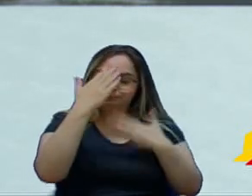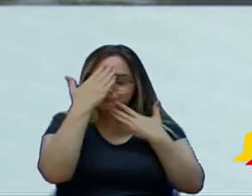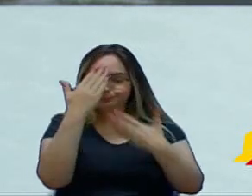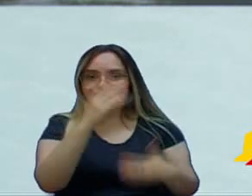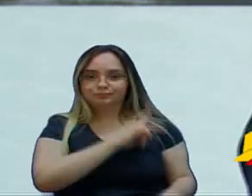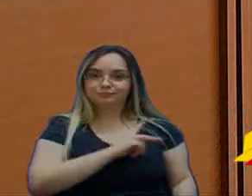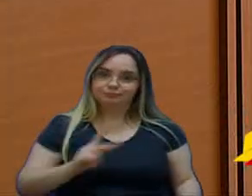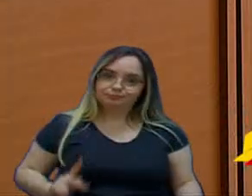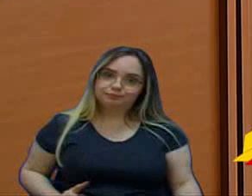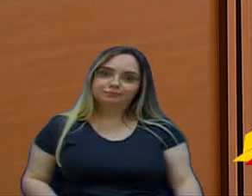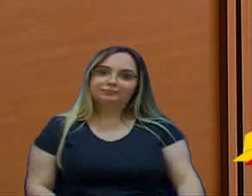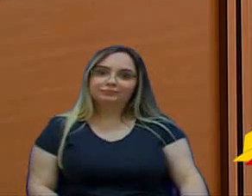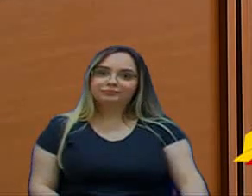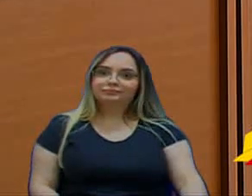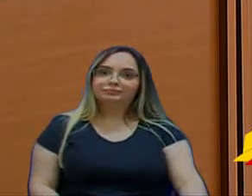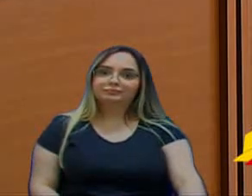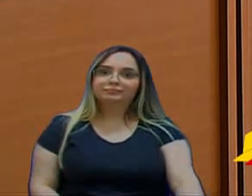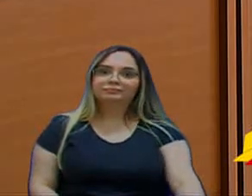presidente.